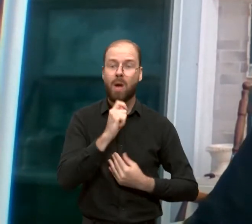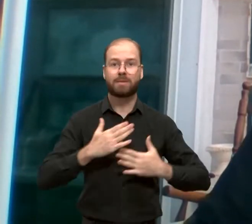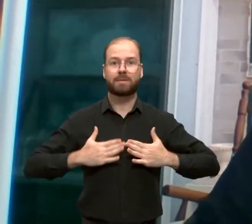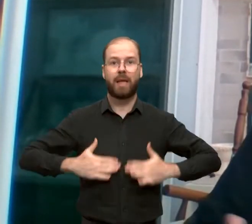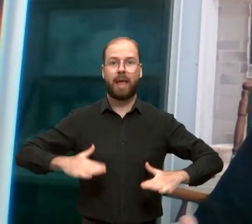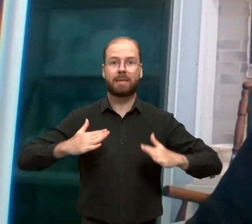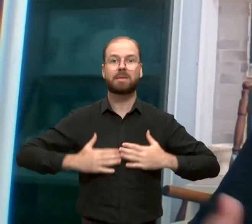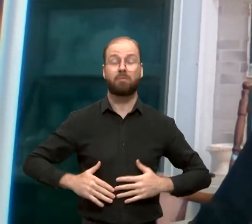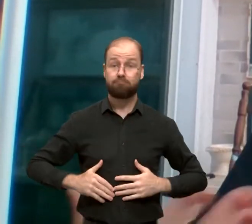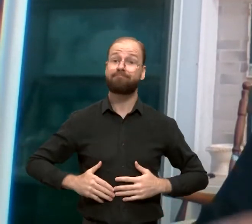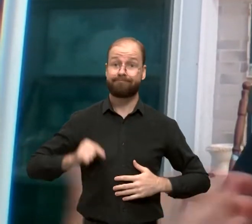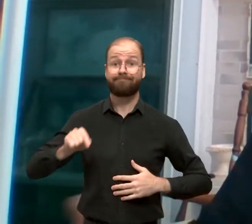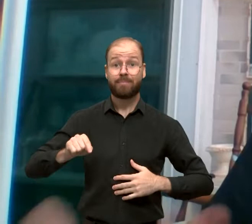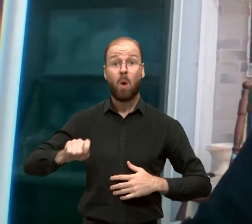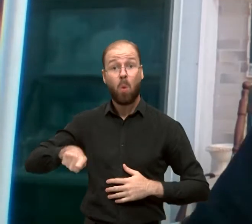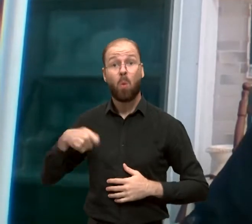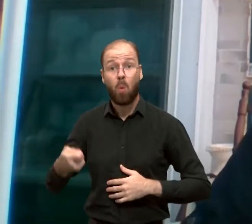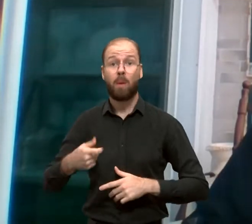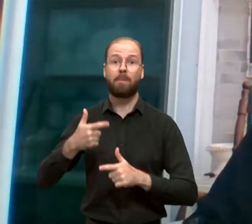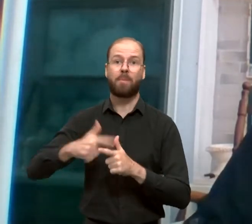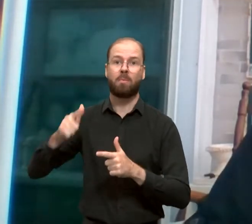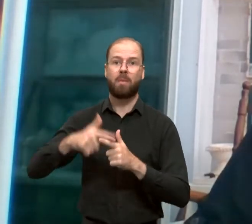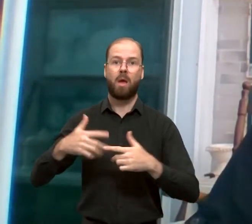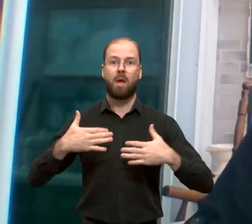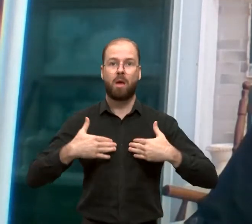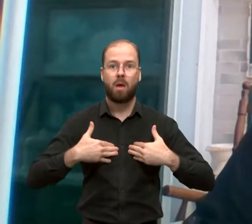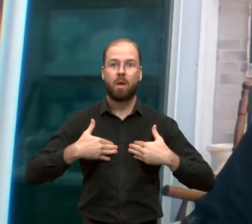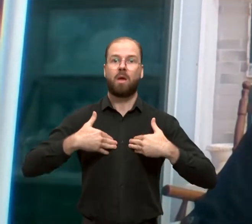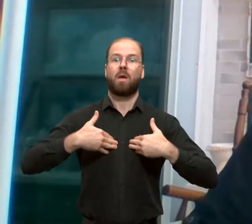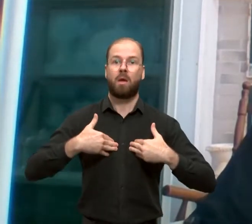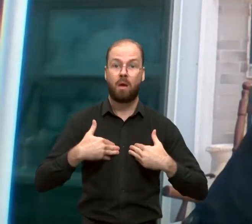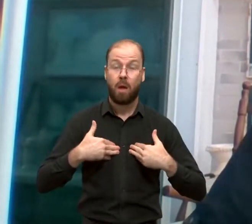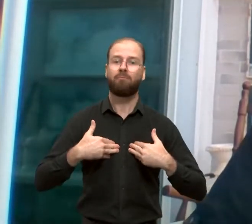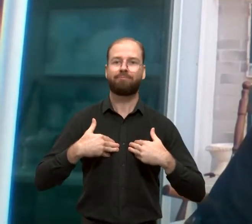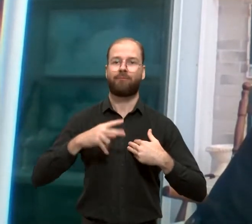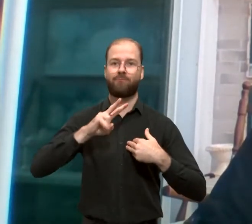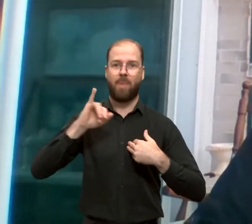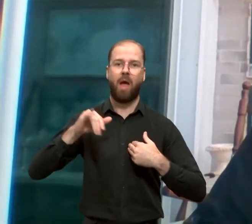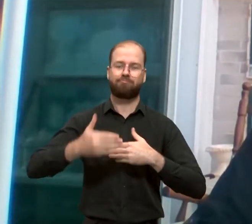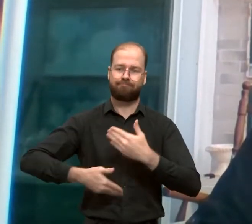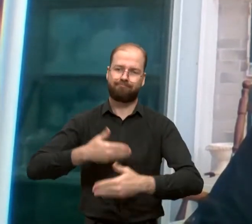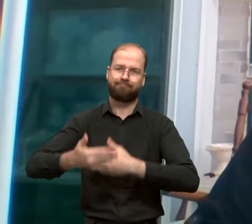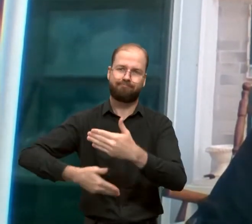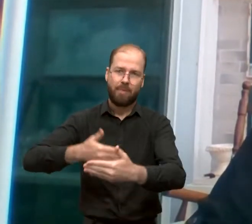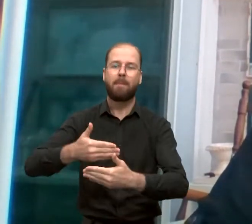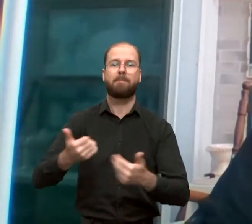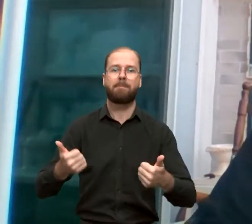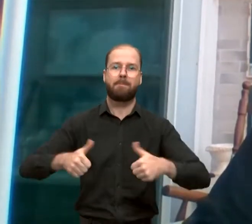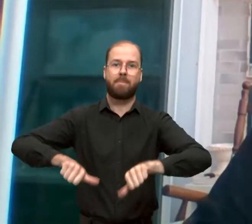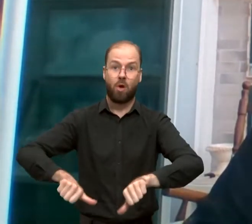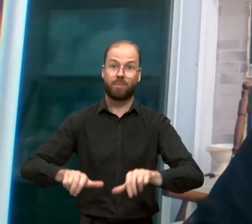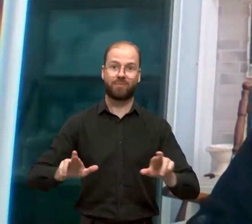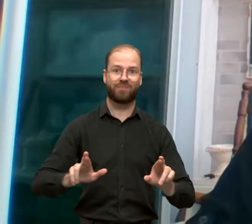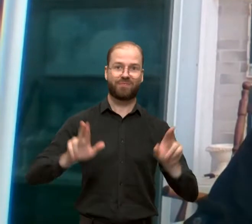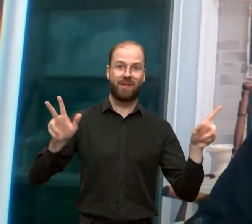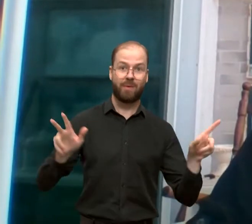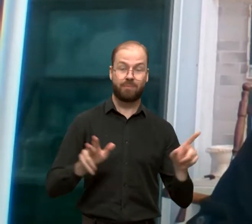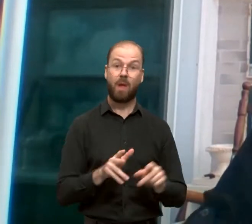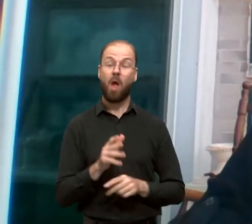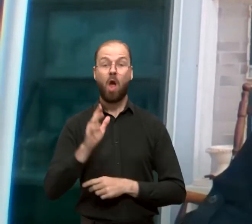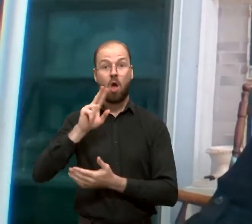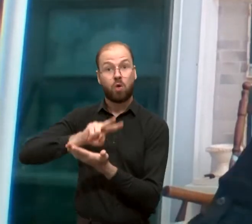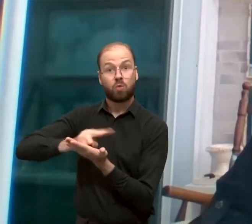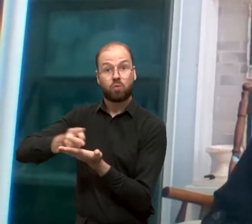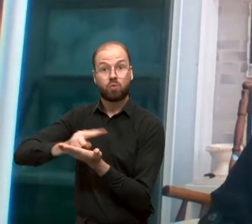cronicamente piorando ao longo dos anos. Então, é muito importante essa diferença entre insônia e má qualidade de